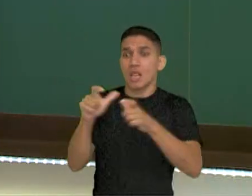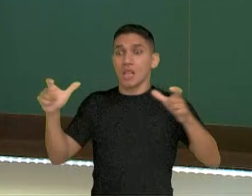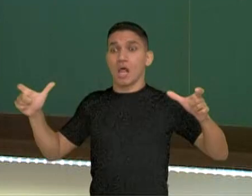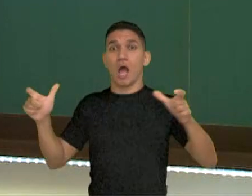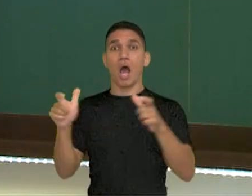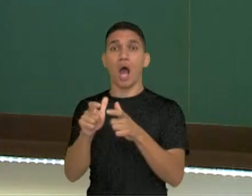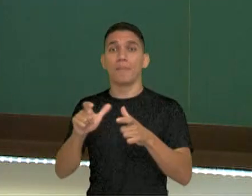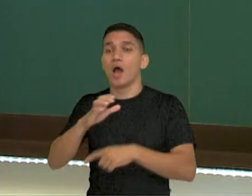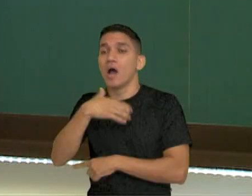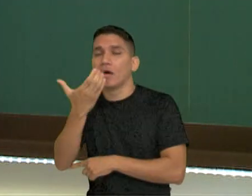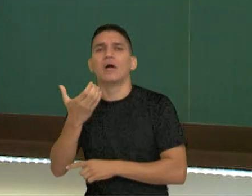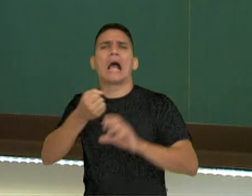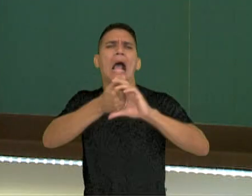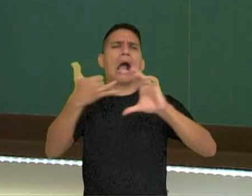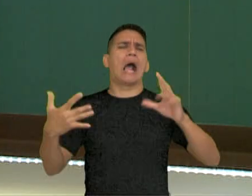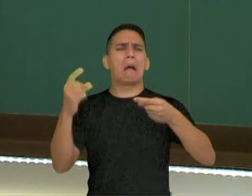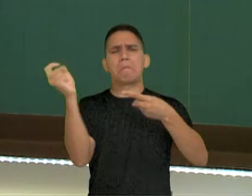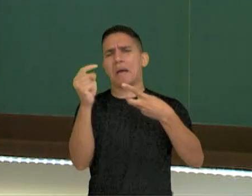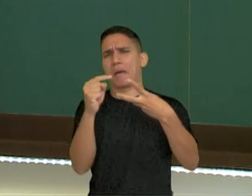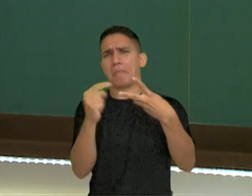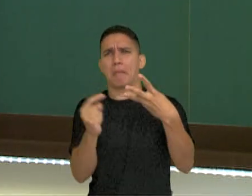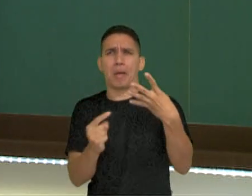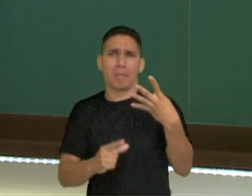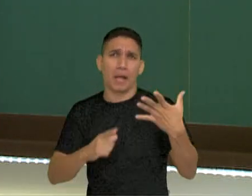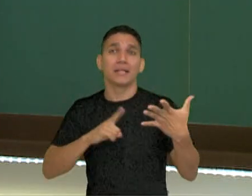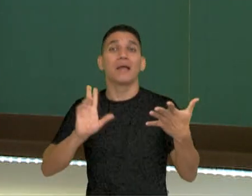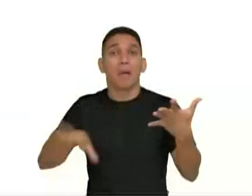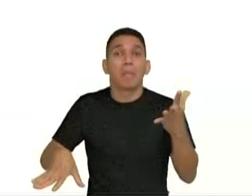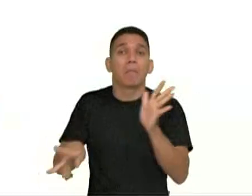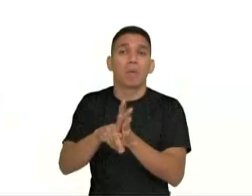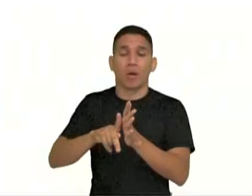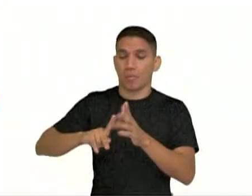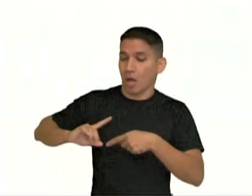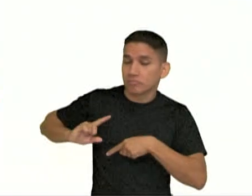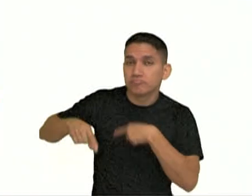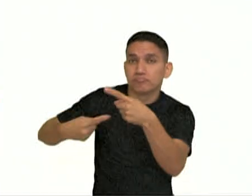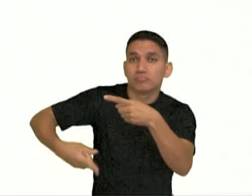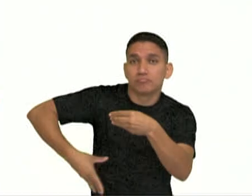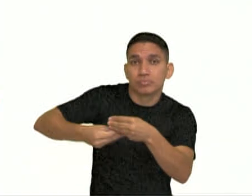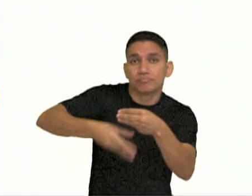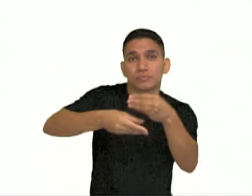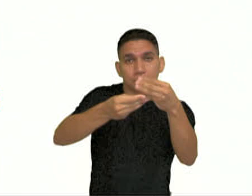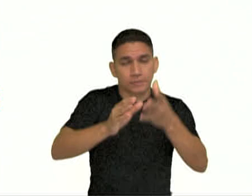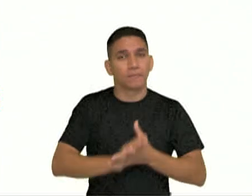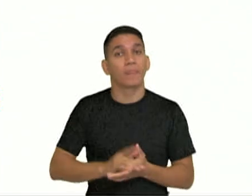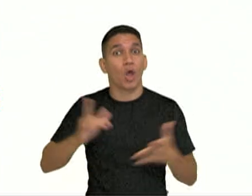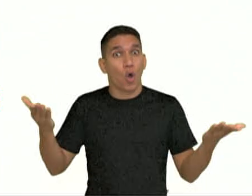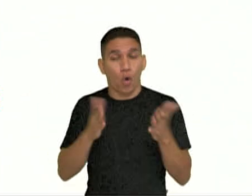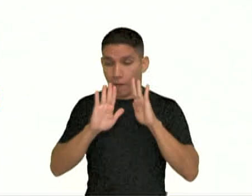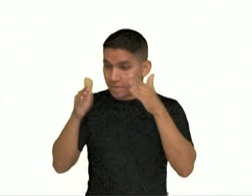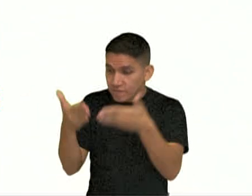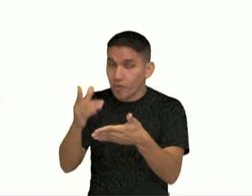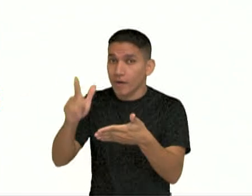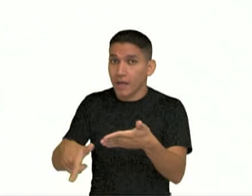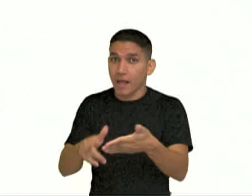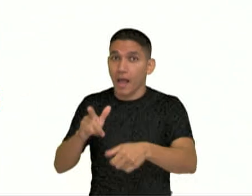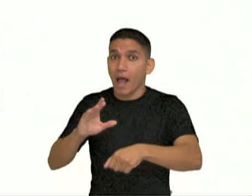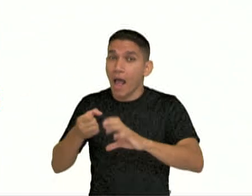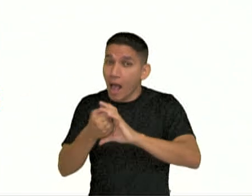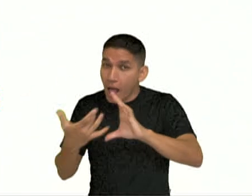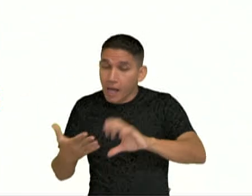várias características que são de herança quantitativa. Hoje a gente vai dar uma ênfase na característica cor de pele,